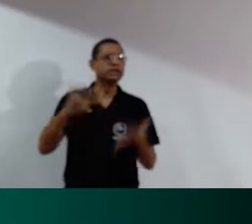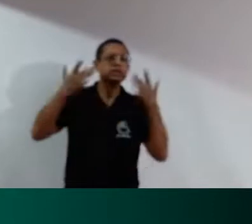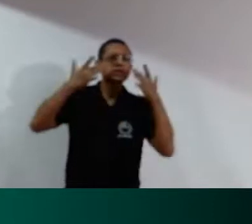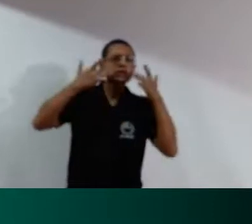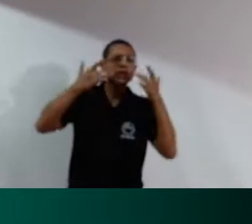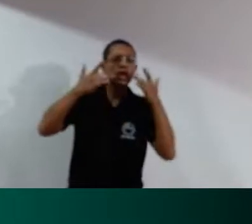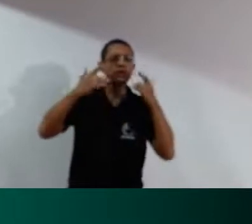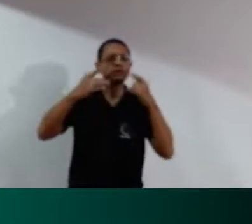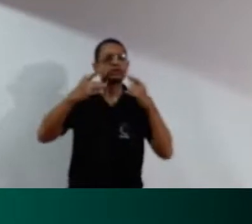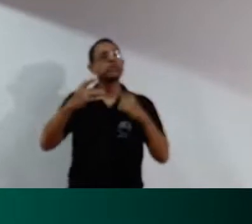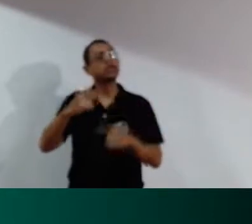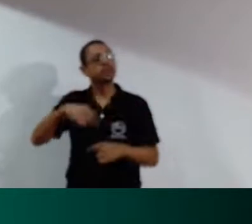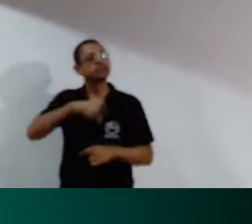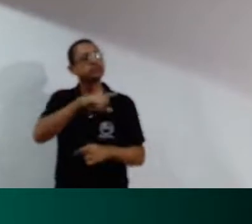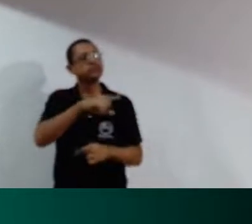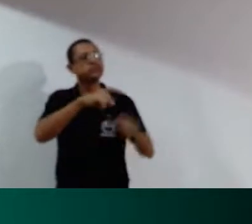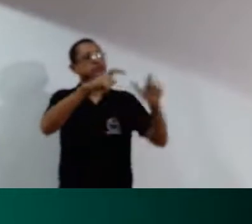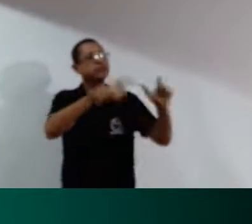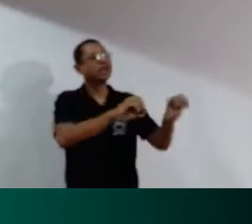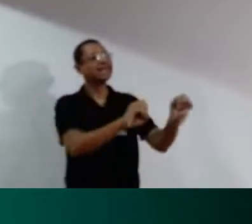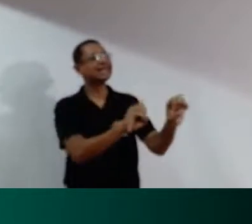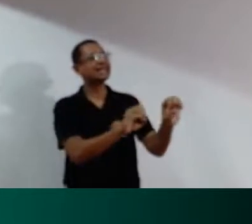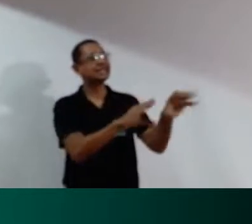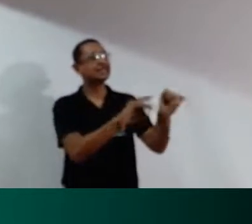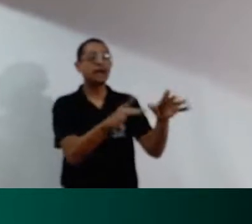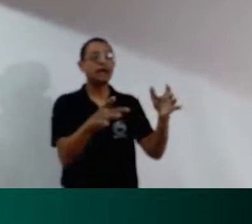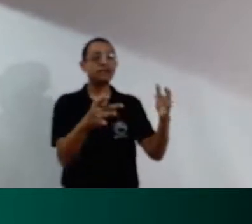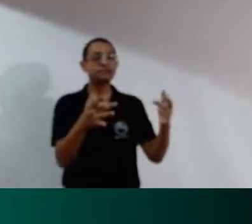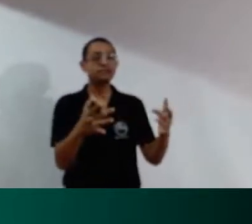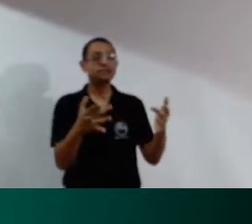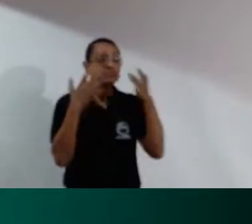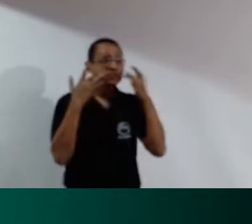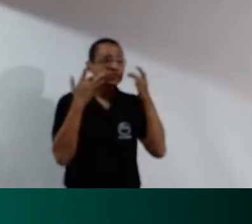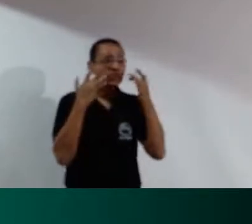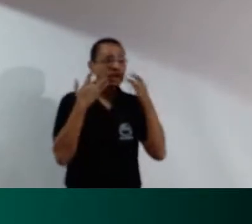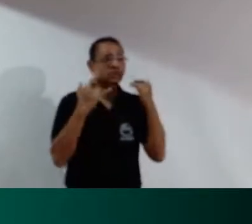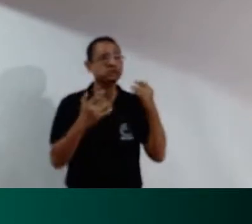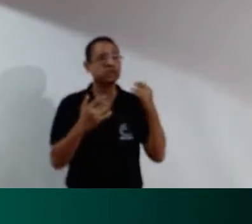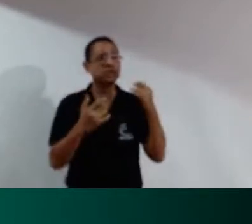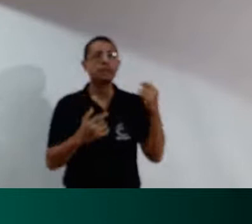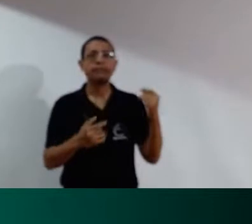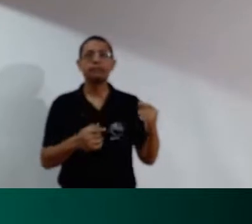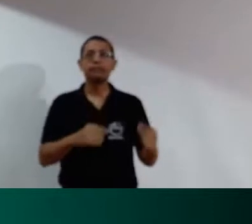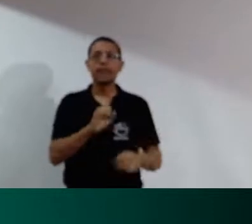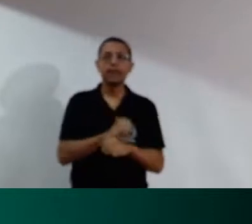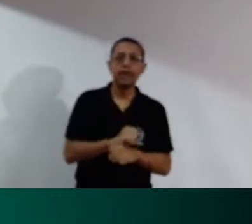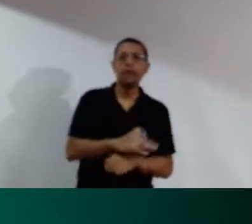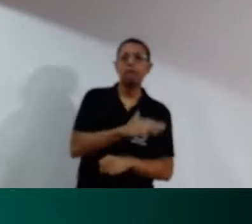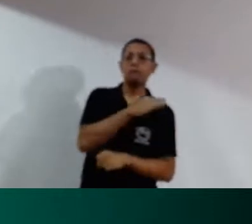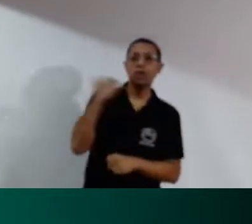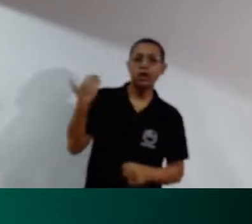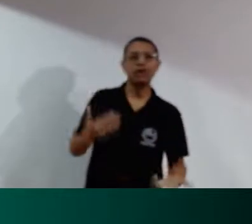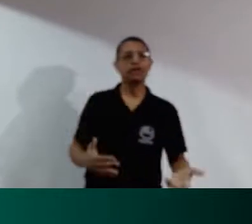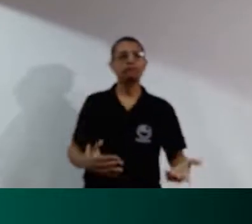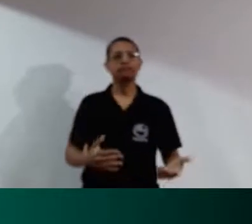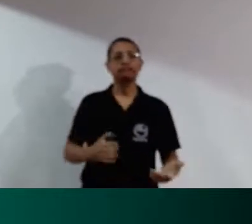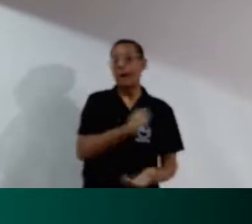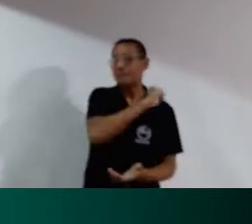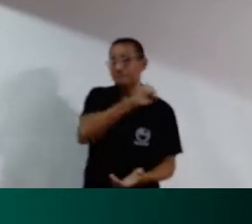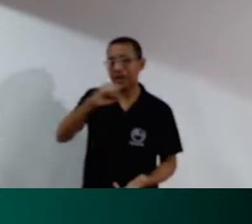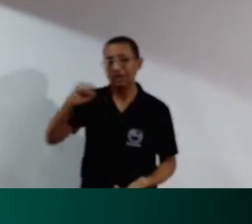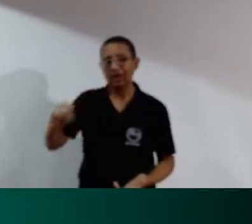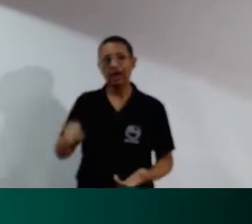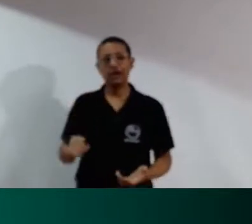a ensinar teatro lá ele vai deixar de morrer ele vai deixar de matar ele vai deixar de lhe assaltar um dia no ônibus